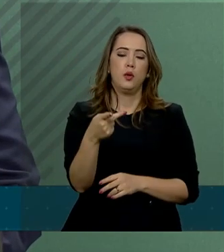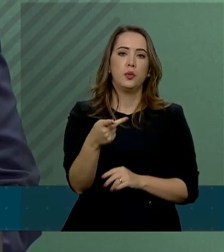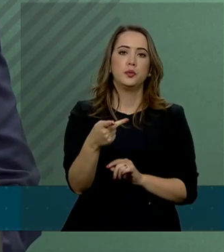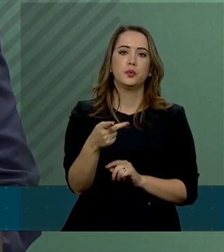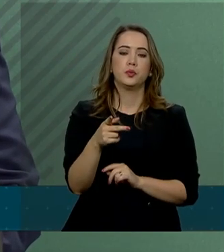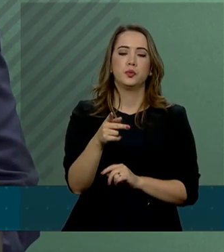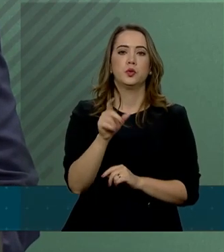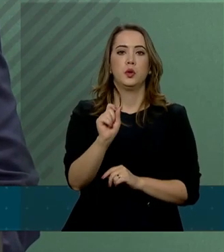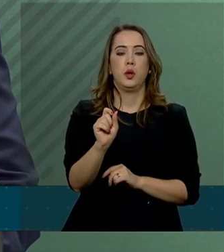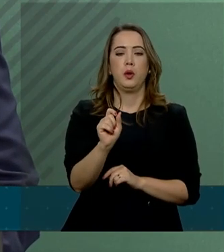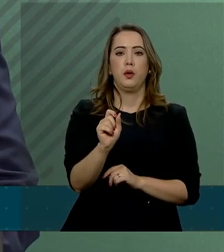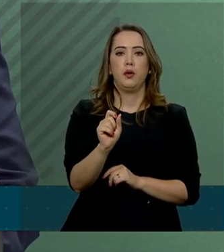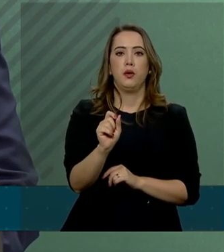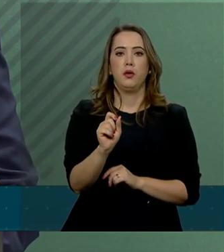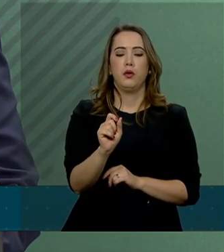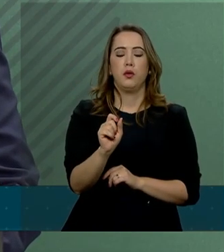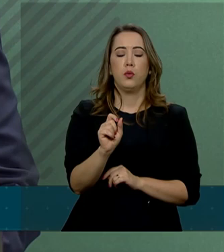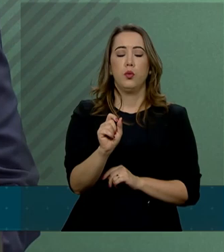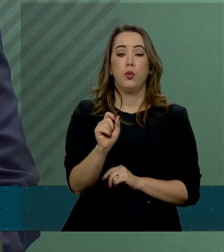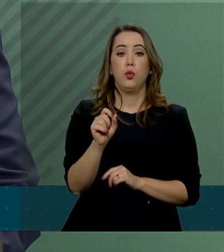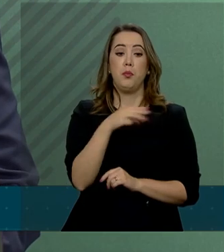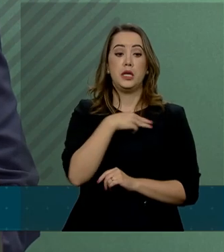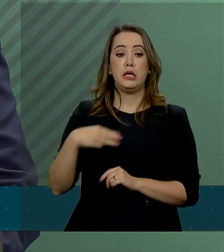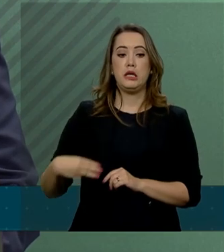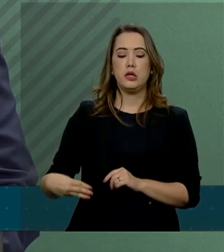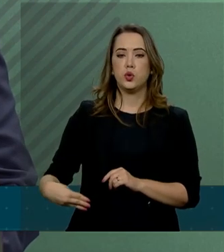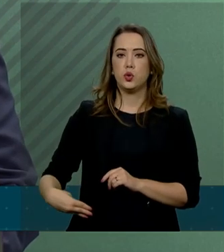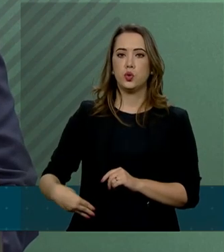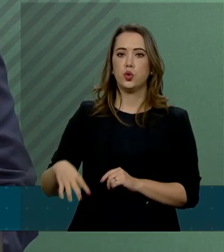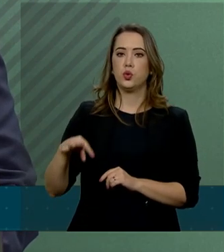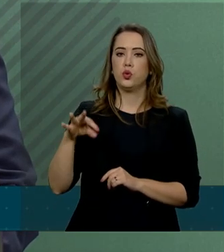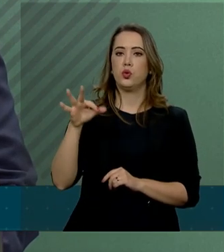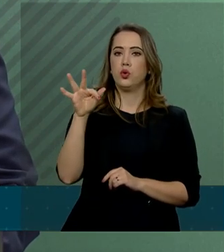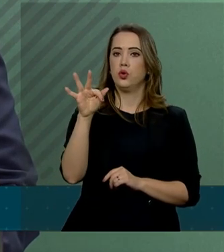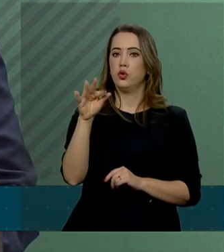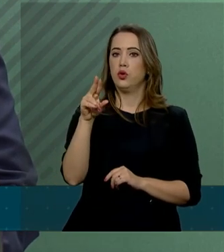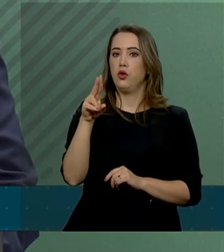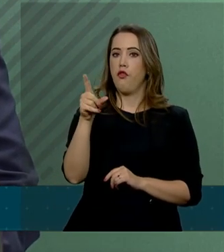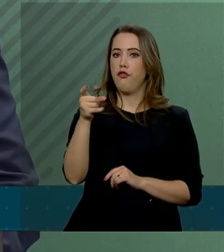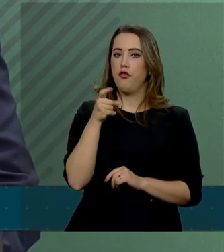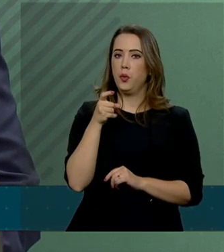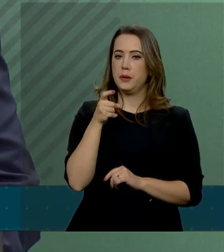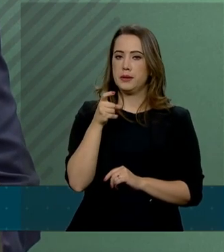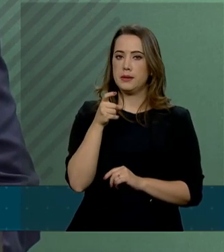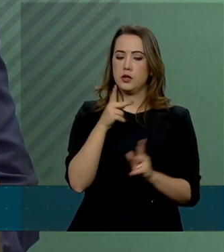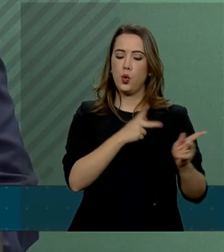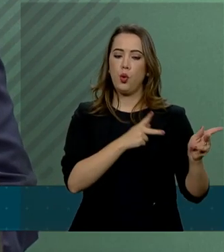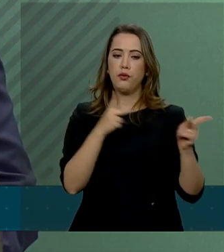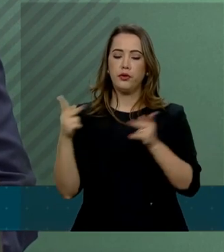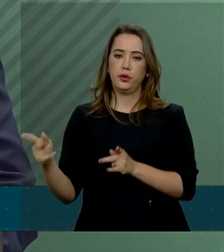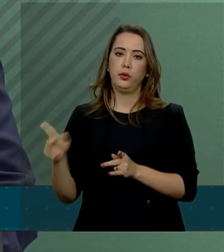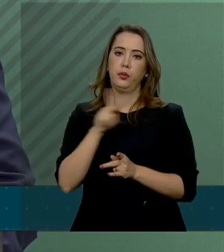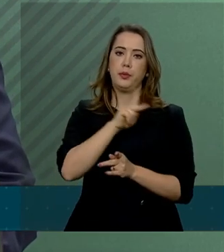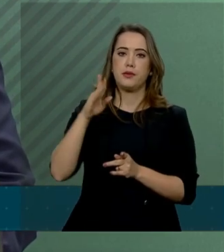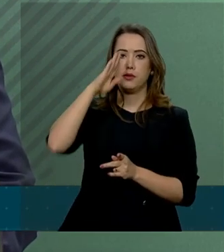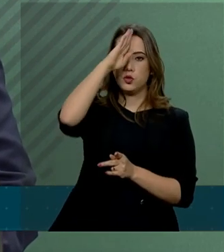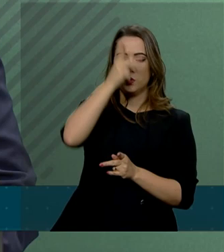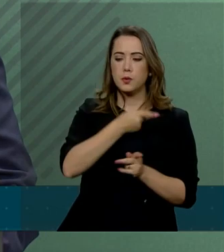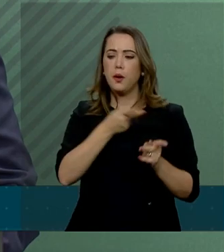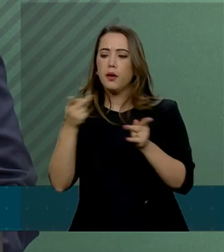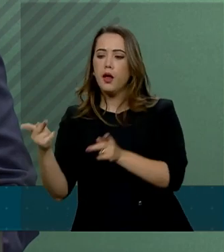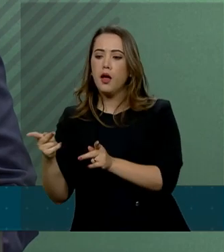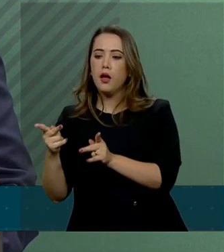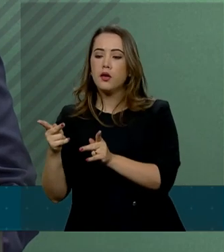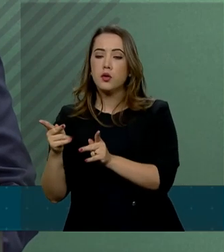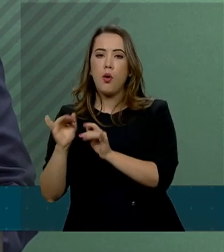pessoal ao senhor presidente para o lançamento do seu livro no próximo dia 12 de agosto